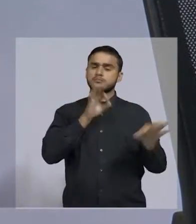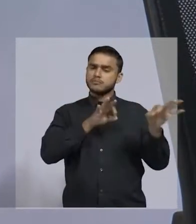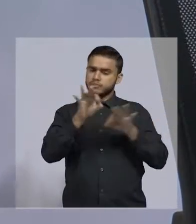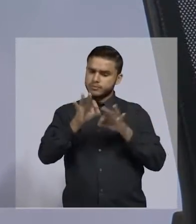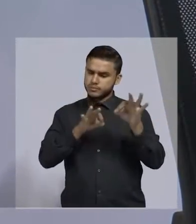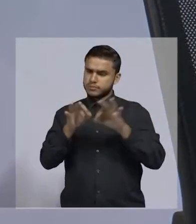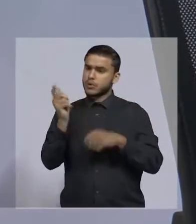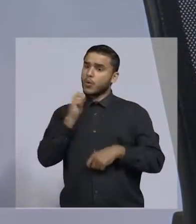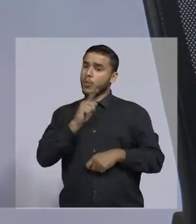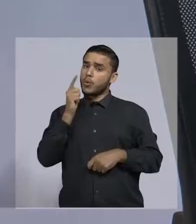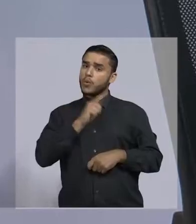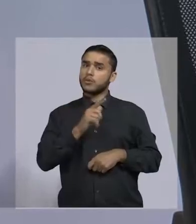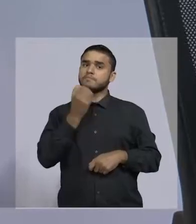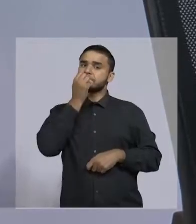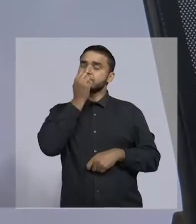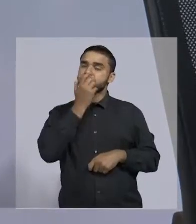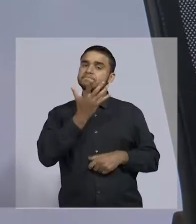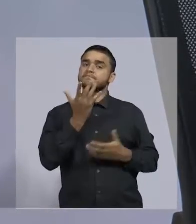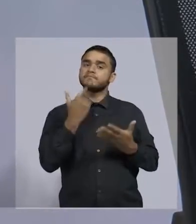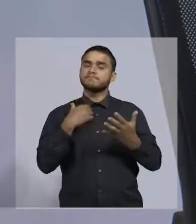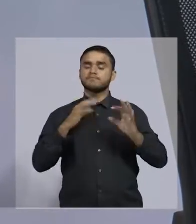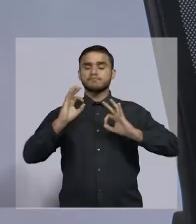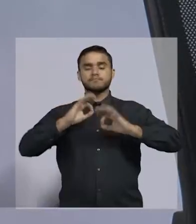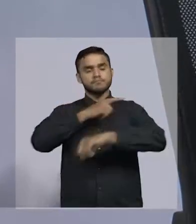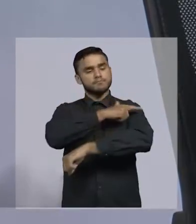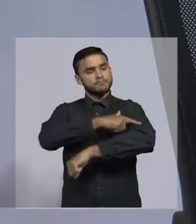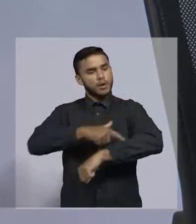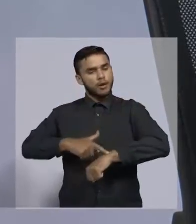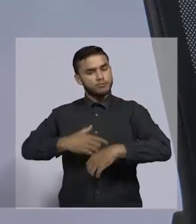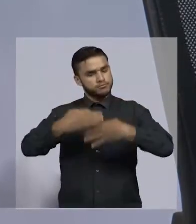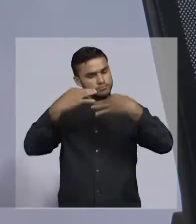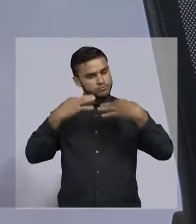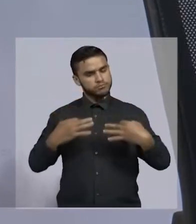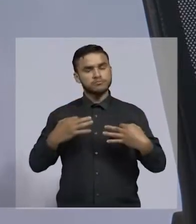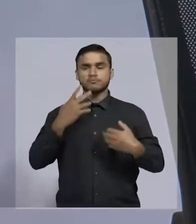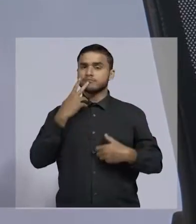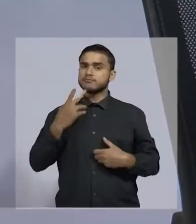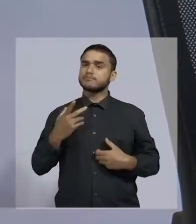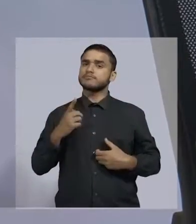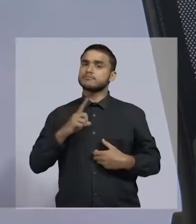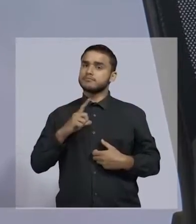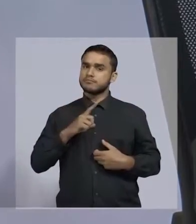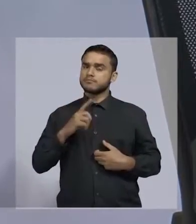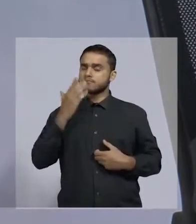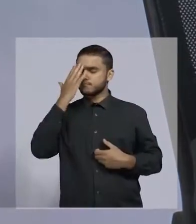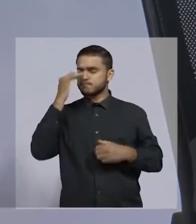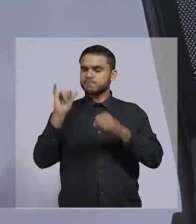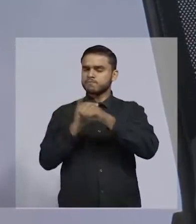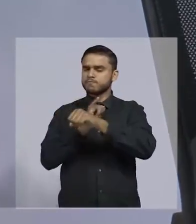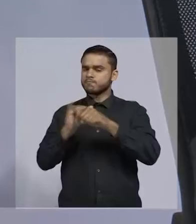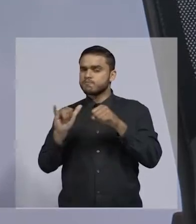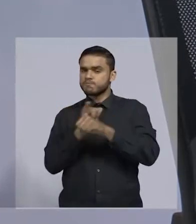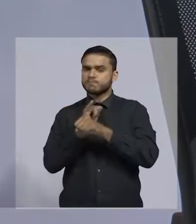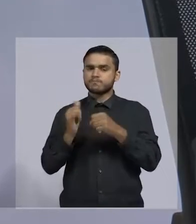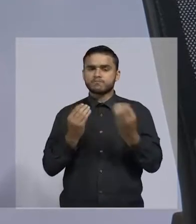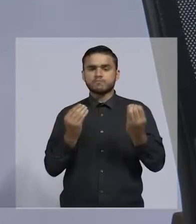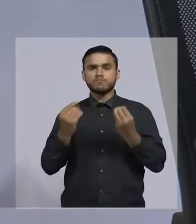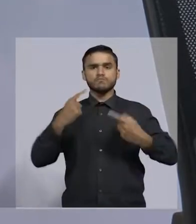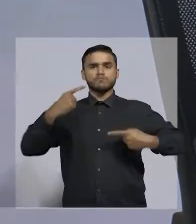frutos da sua educação de berço e também da maneira como ele se conduz à frente do